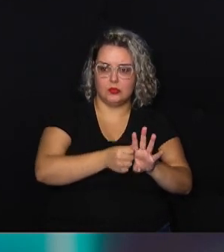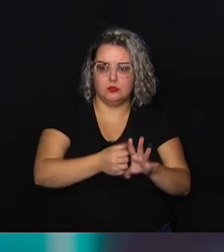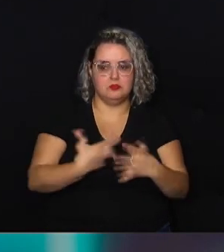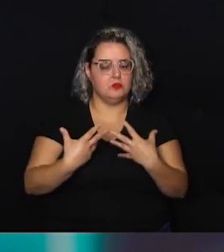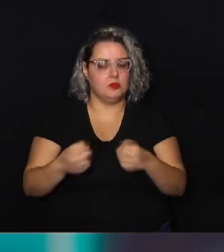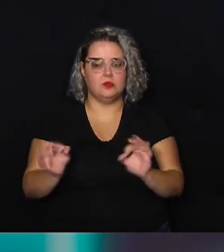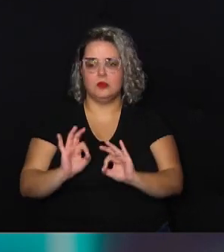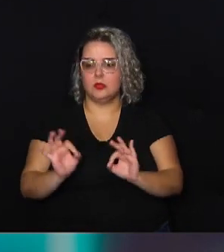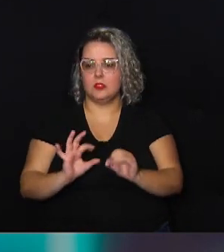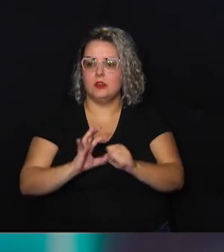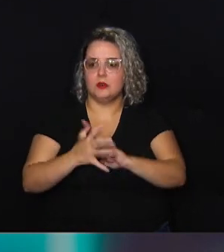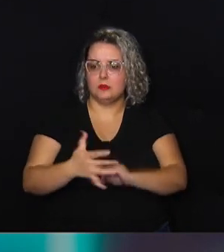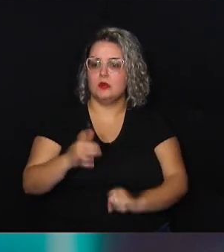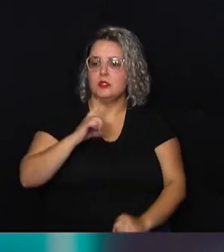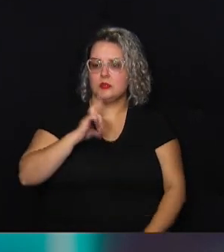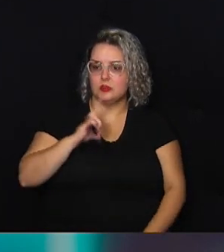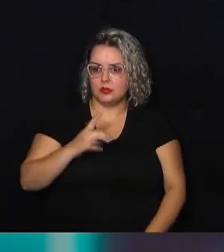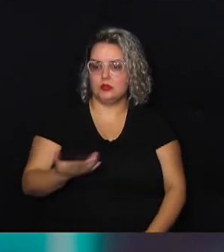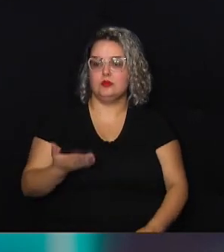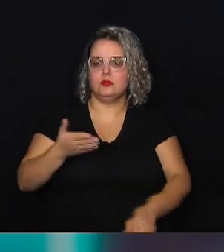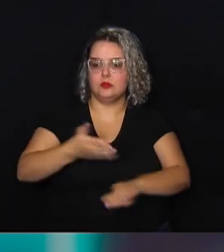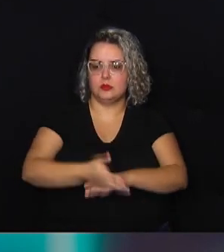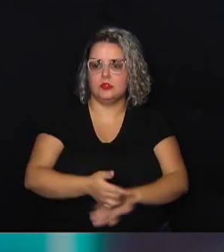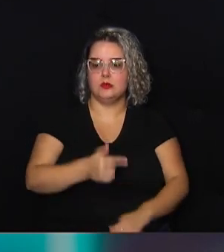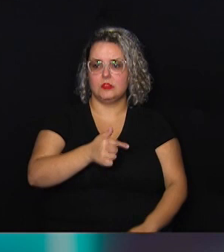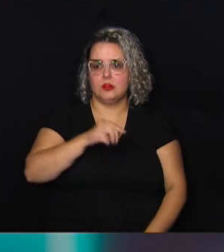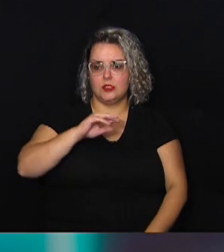coronavírus, mas tivemos ainda um ingresso de